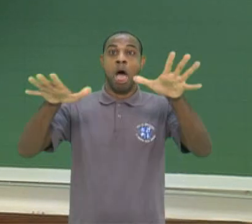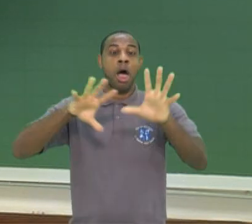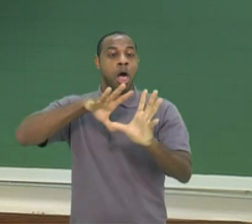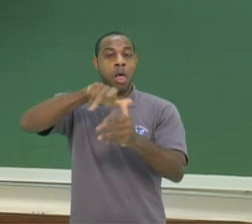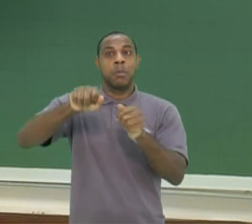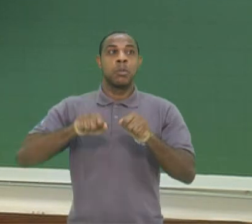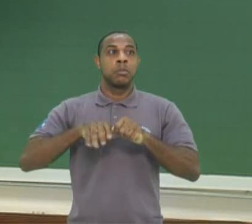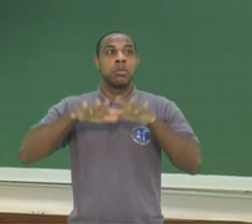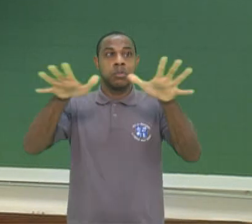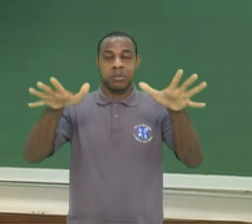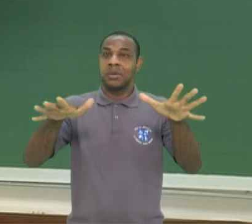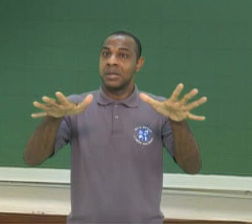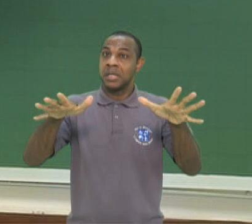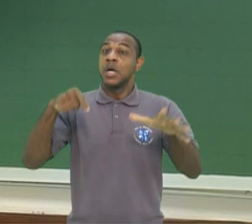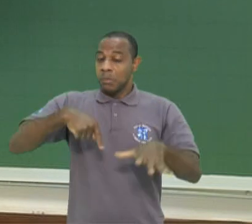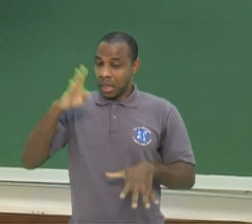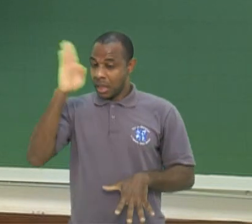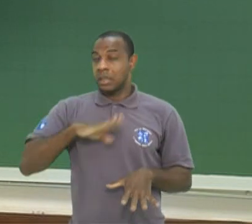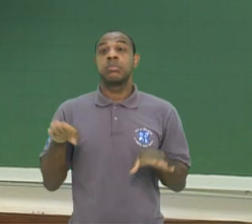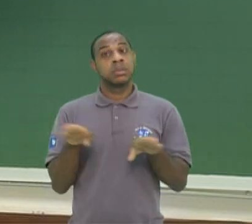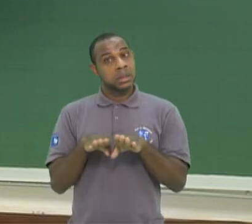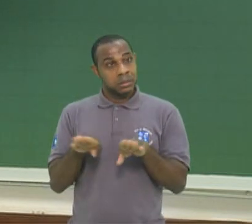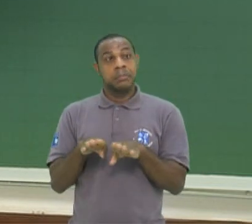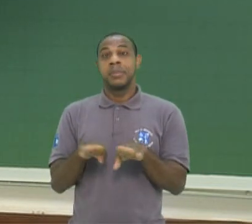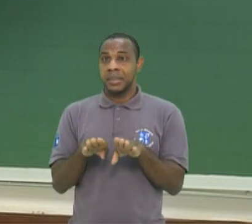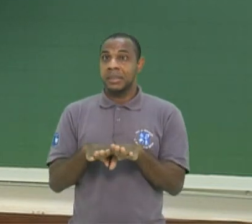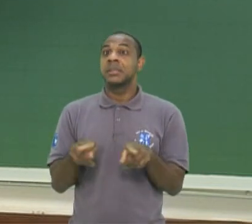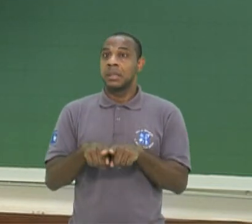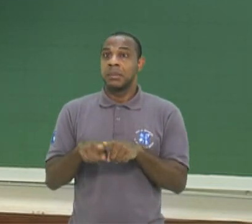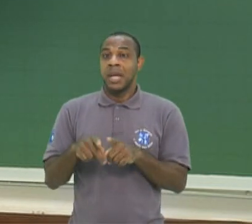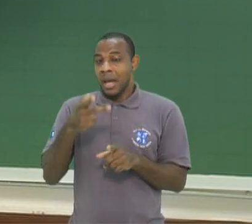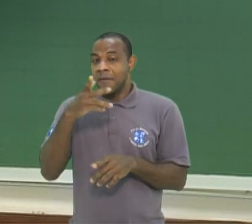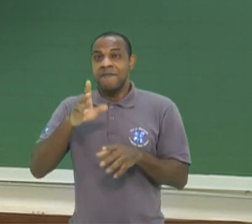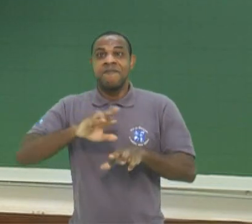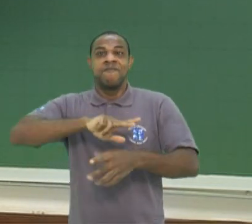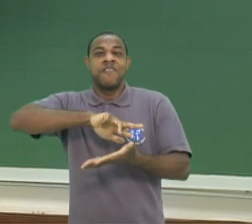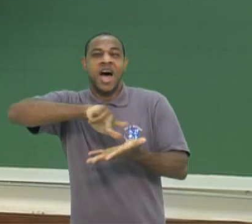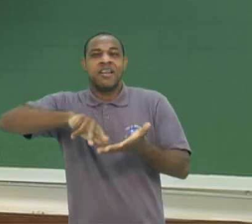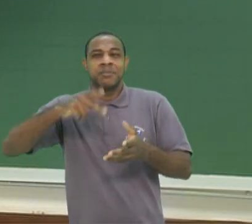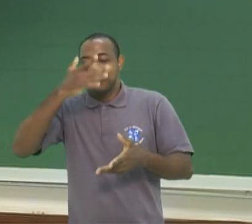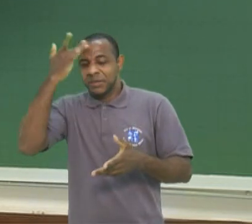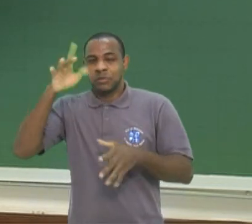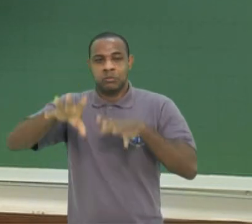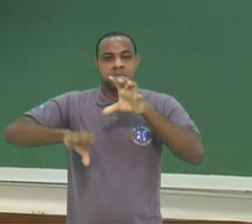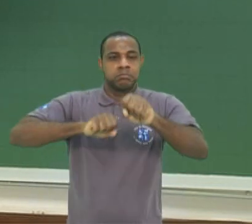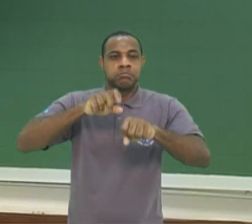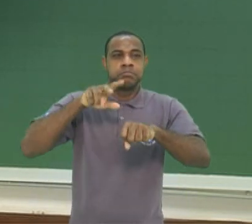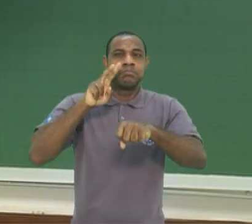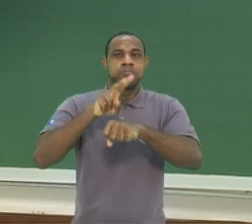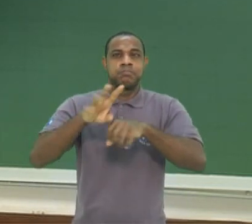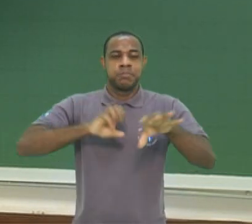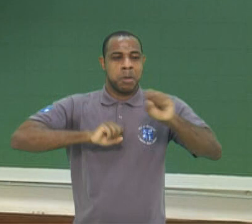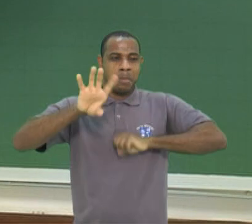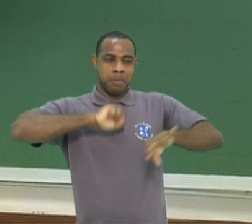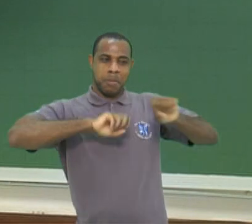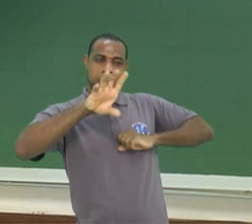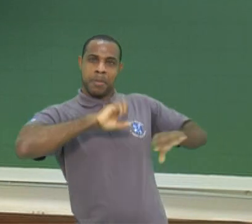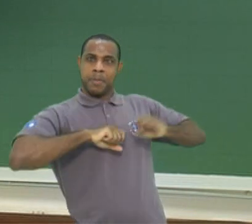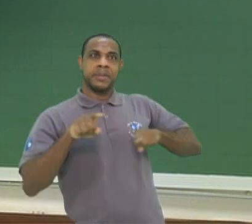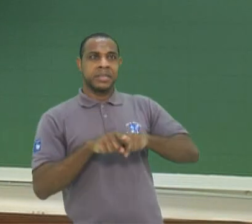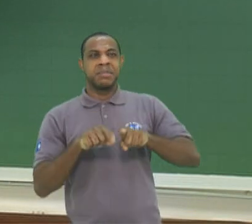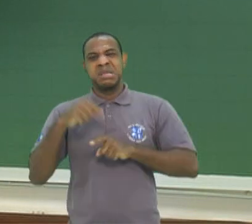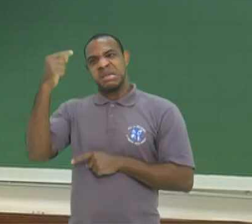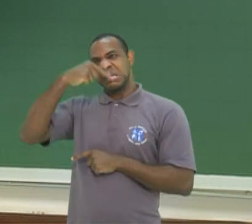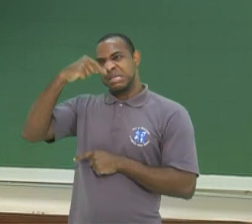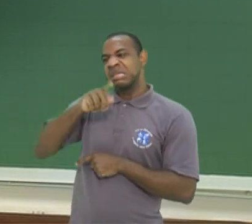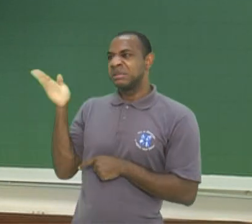E o Brasil não ficou fora dessa, não. Também foi afetado e no Brasil nós tivemos também um número bastante significativo de